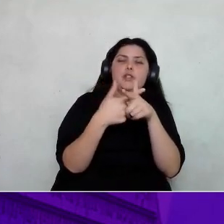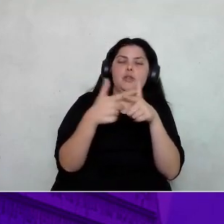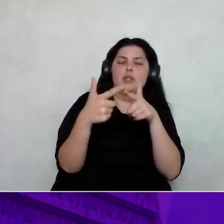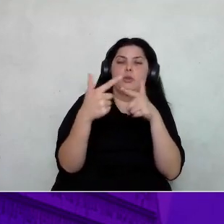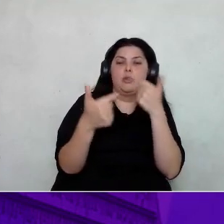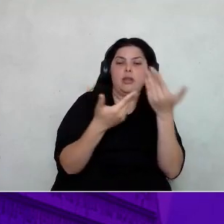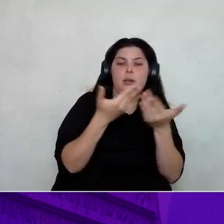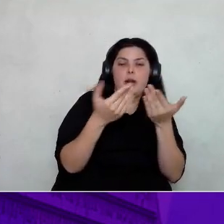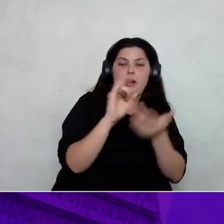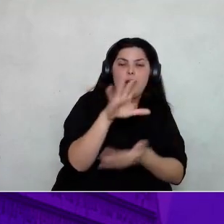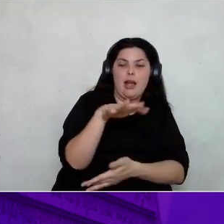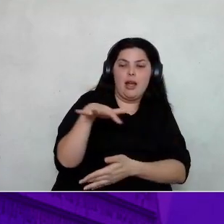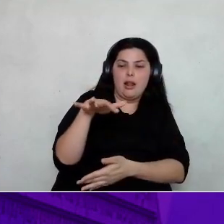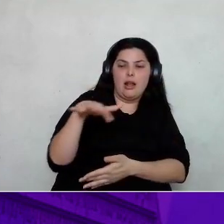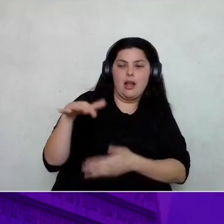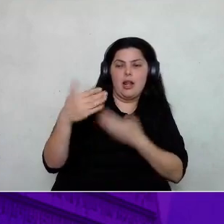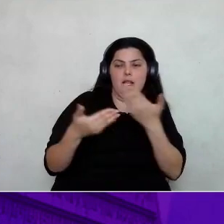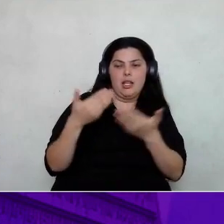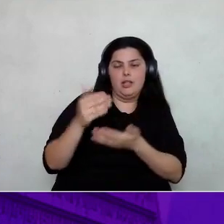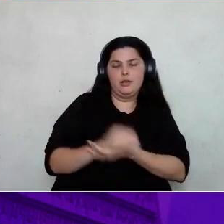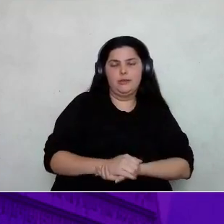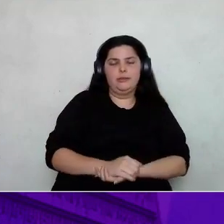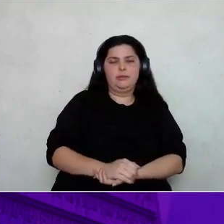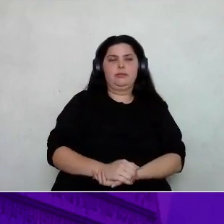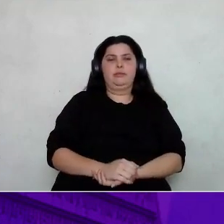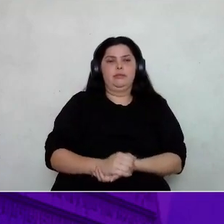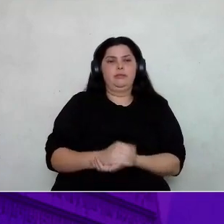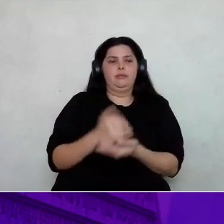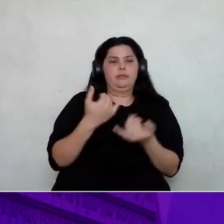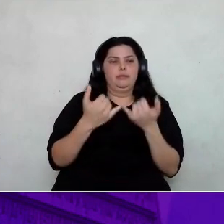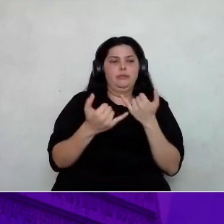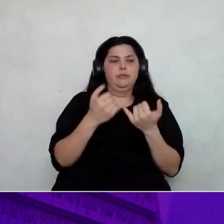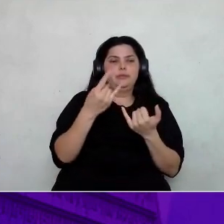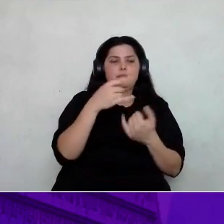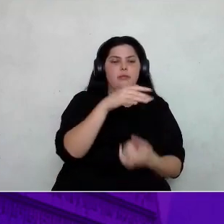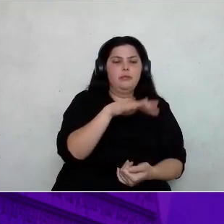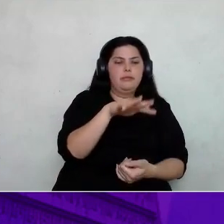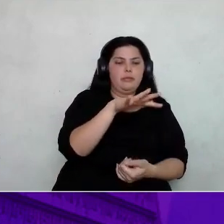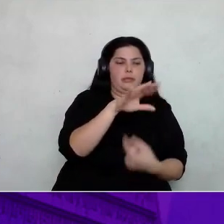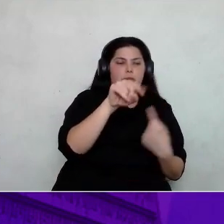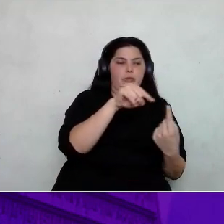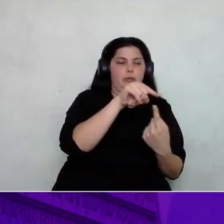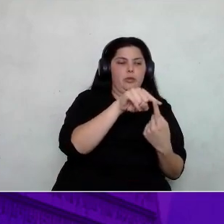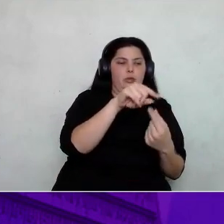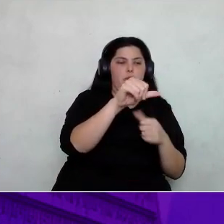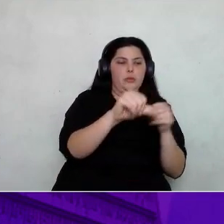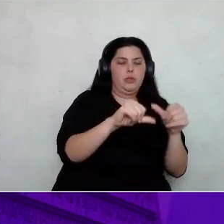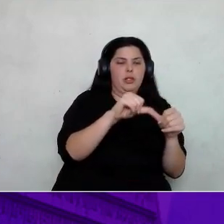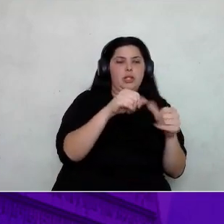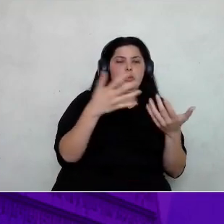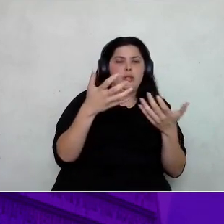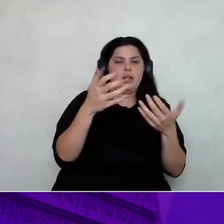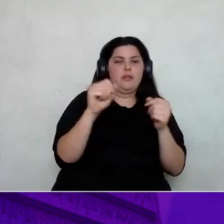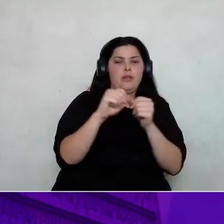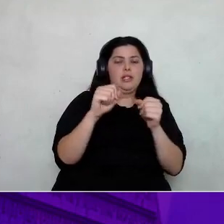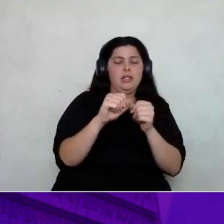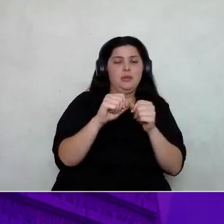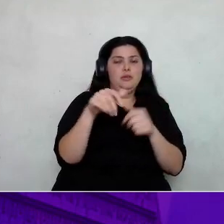ele vai ser atendido, né? Ou seja, o serviço só vai ter uma área, um motivo para mudar, do que você querer fazer um serviço muito geral.